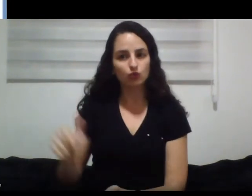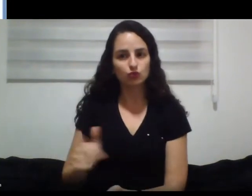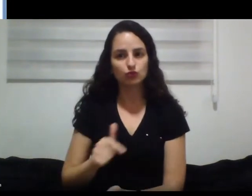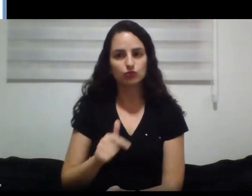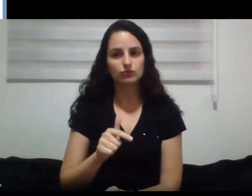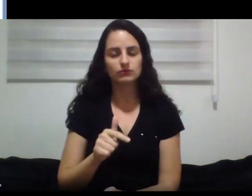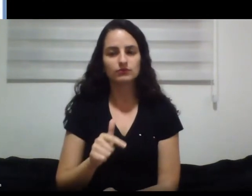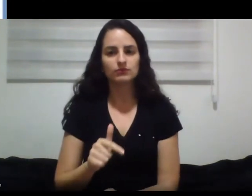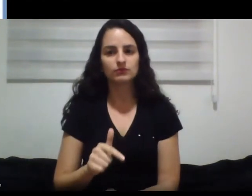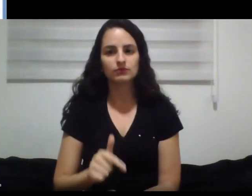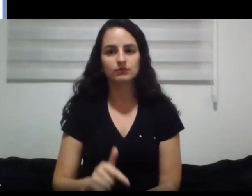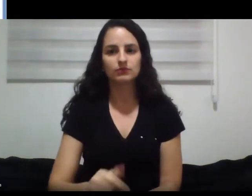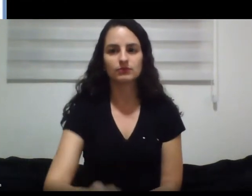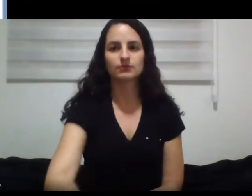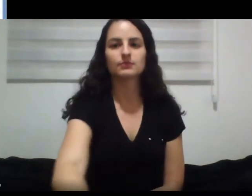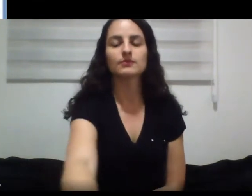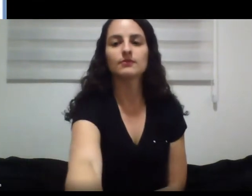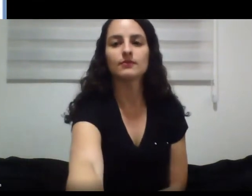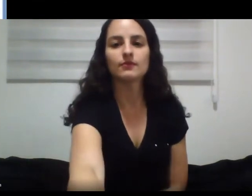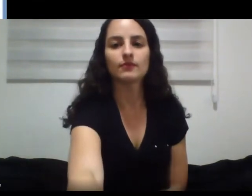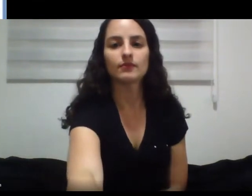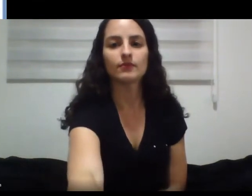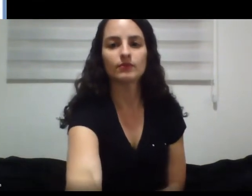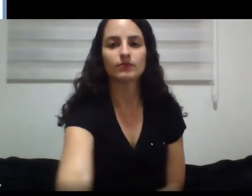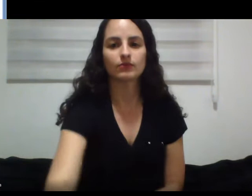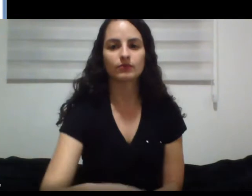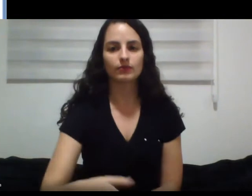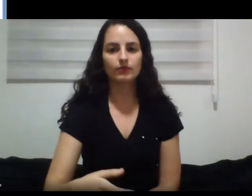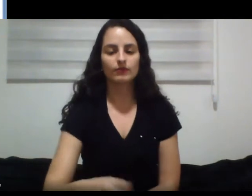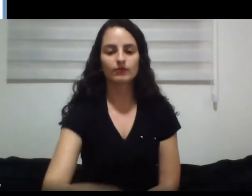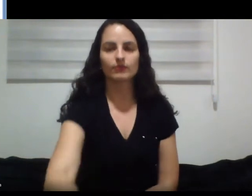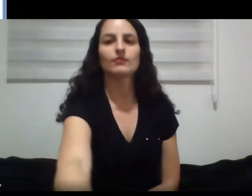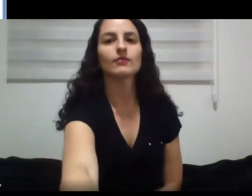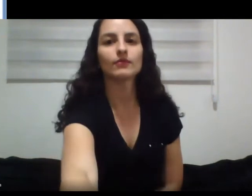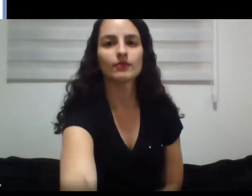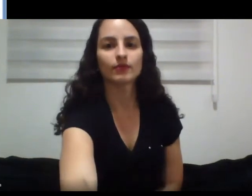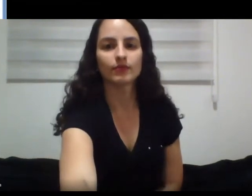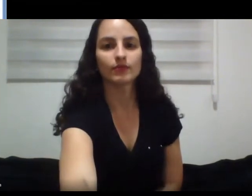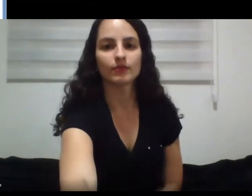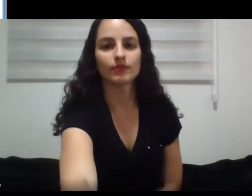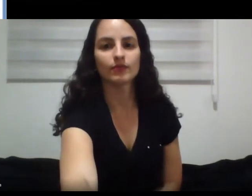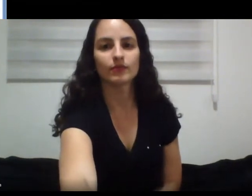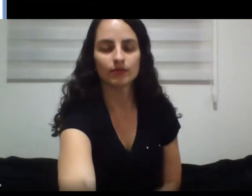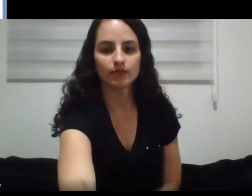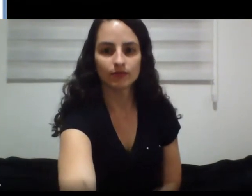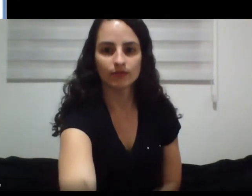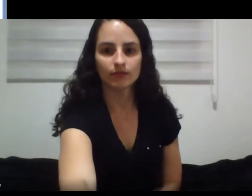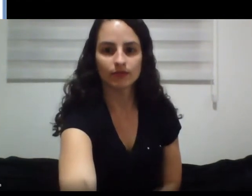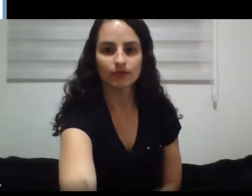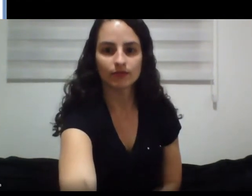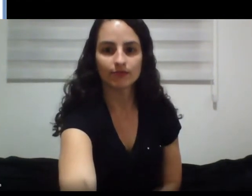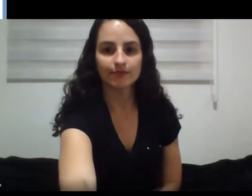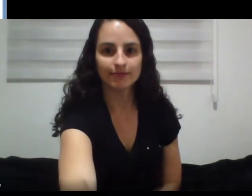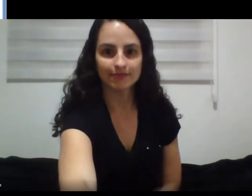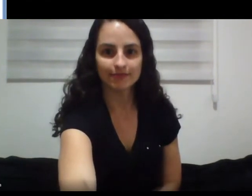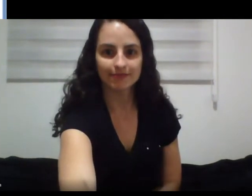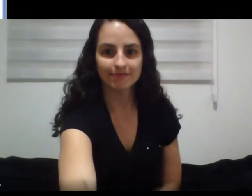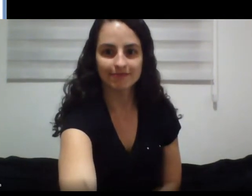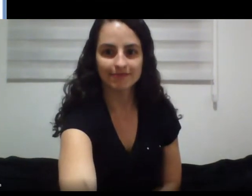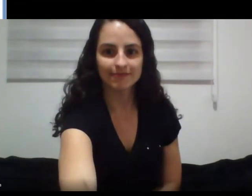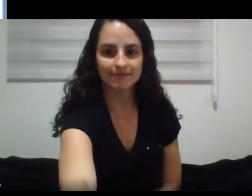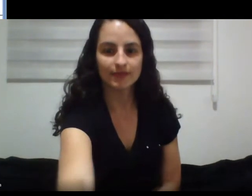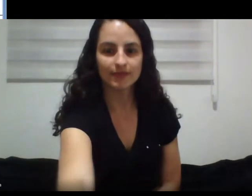essa colocação aí. Isso, fecha parênteses, era só para fazer esse comentário da importância desse item, de formalizar isso aí, se for o caso.